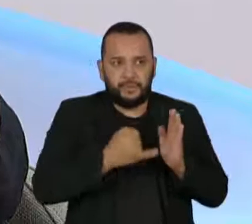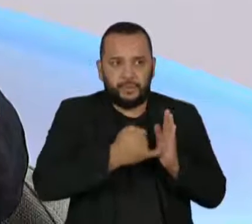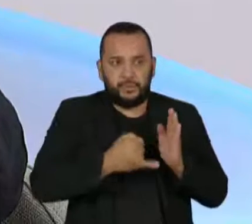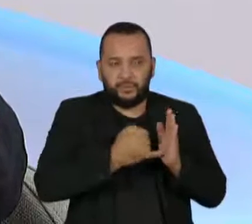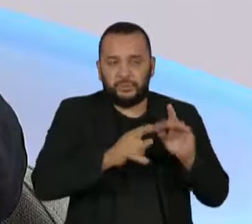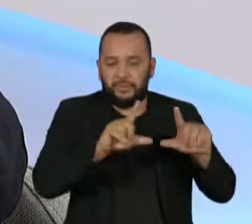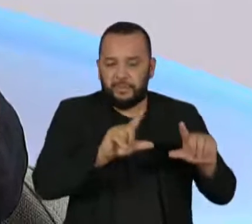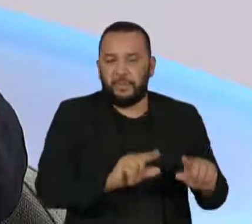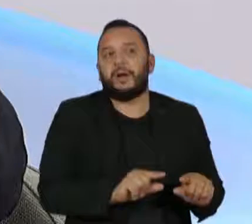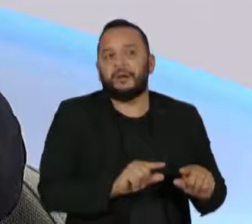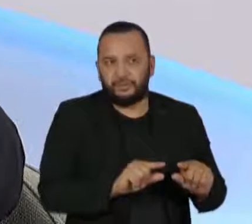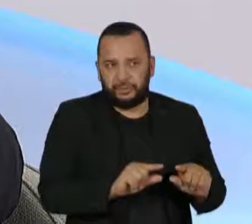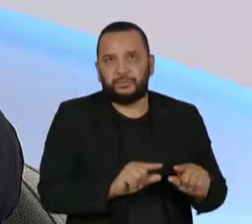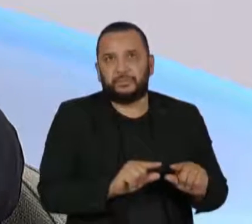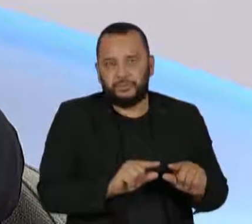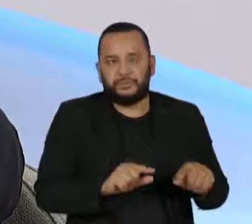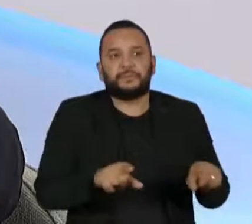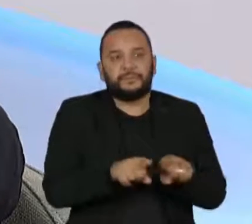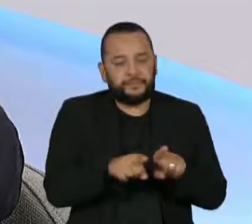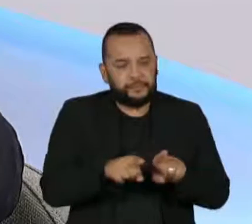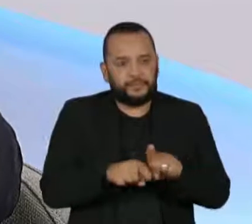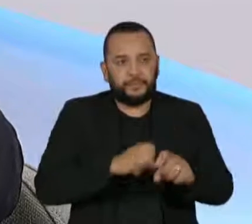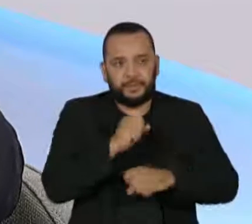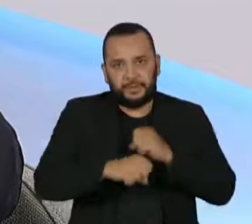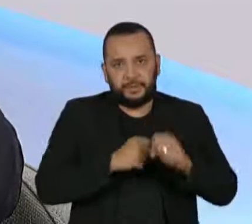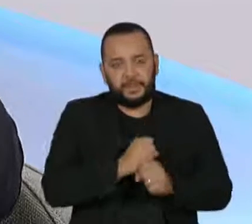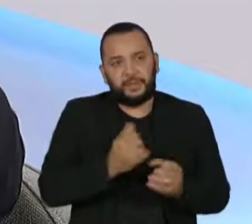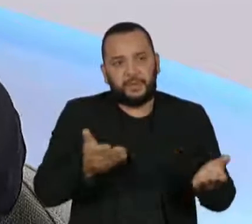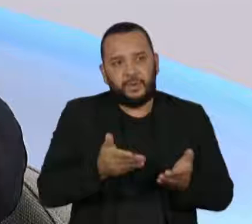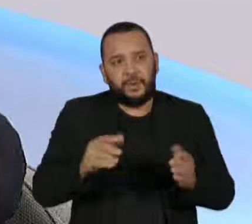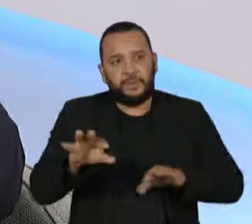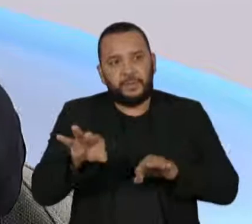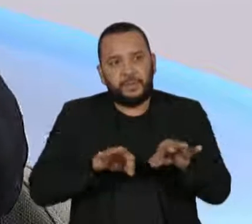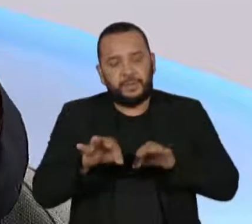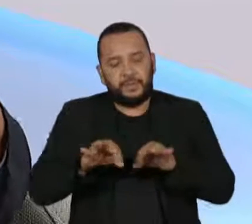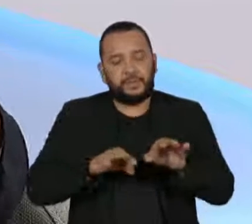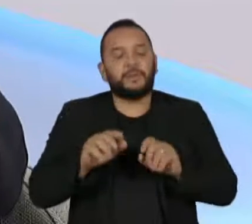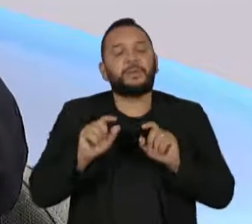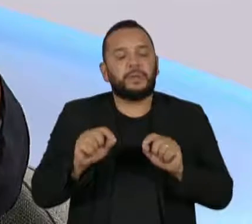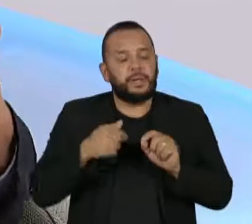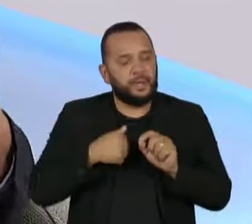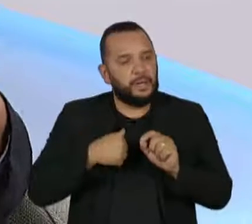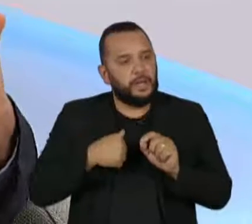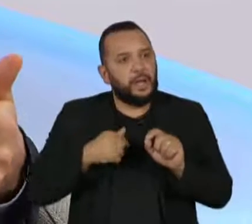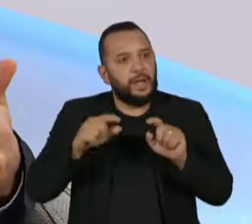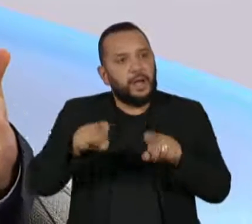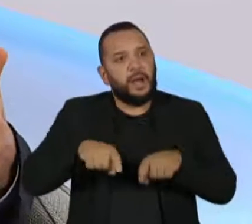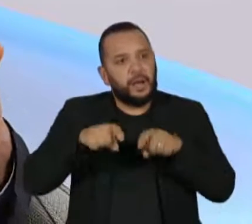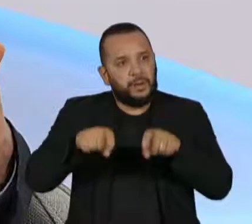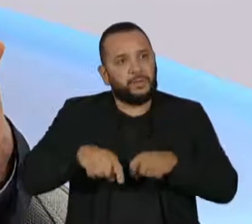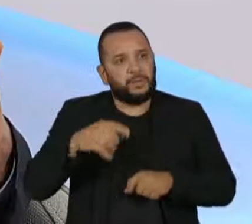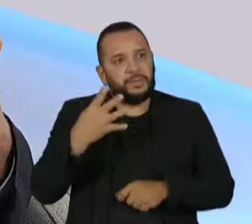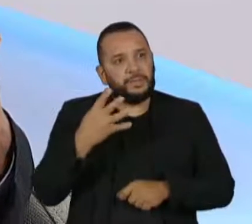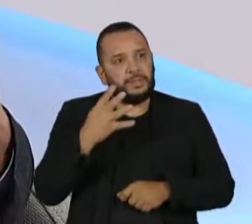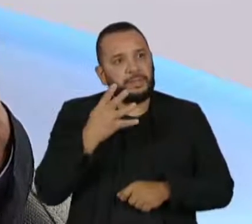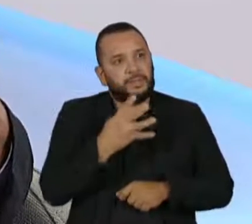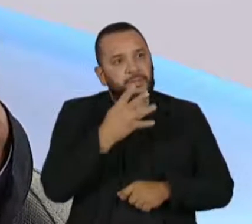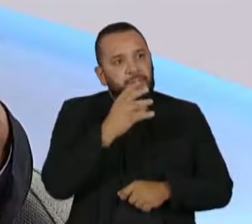baixa e tem, neste ano, um plano agro de 440 bilhões de reais,